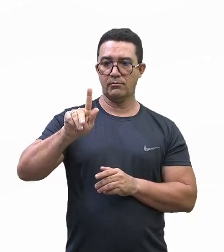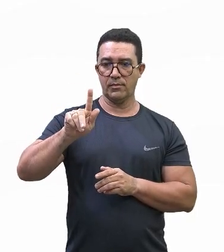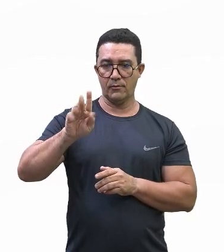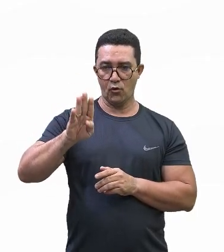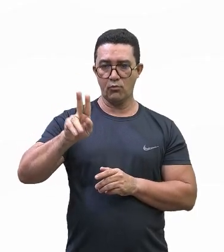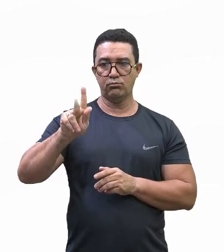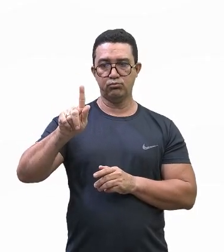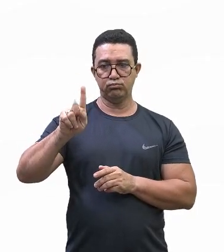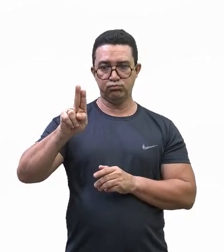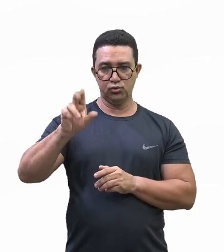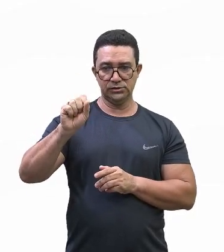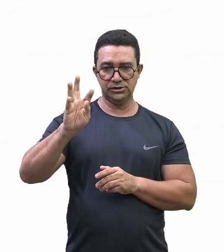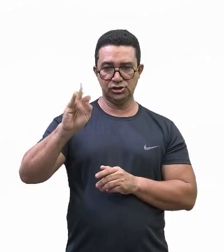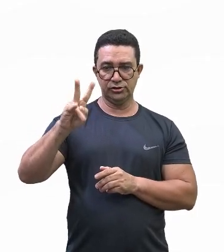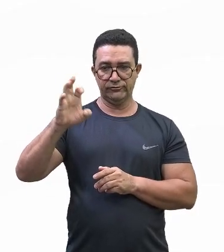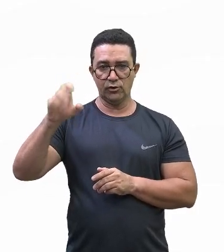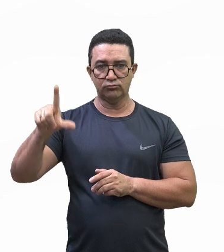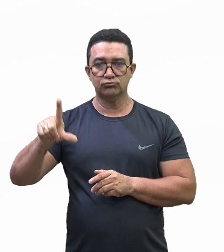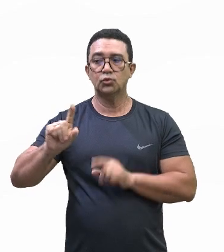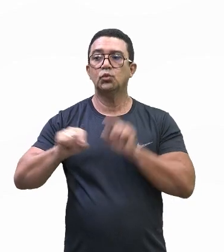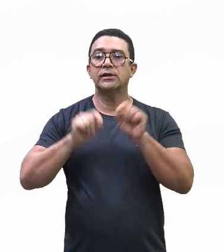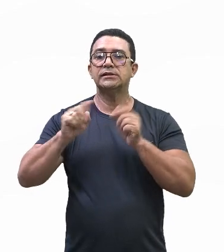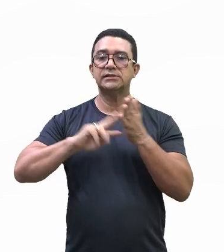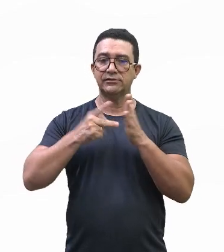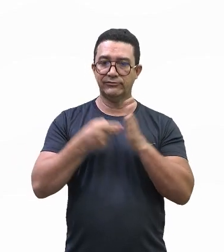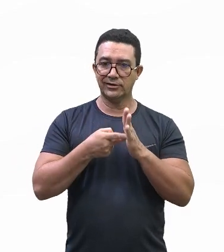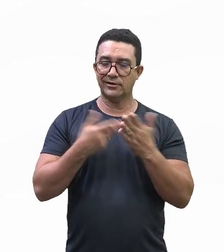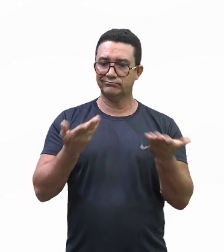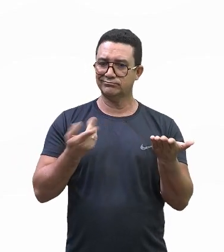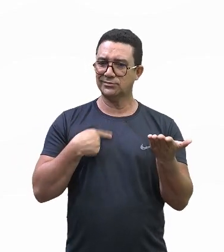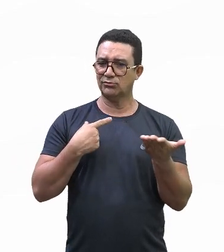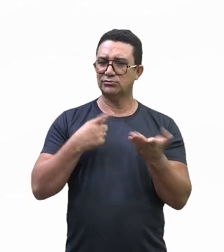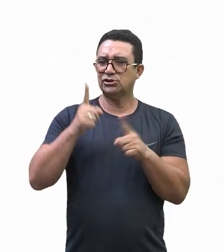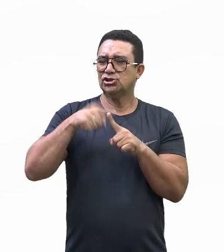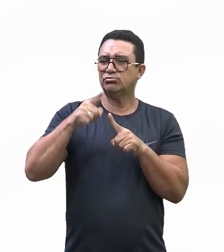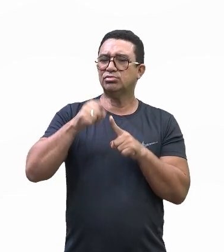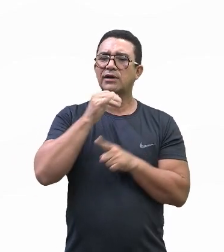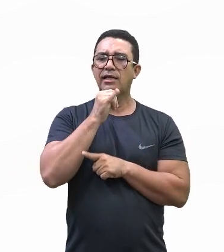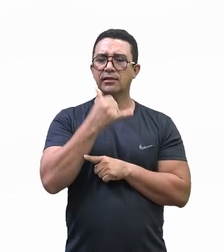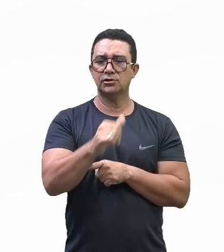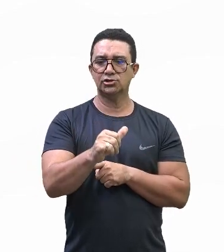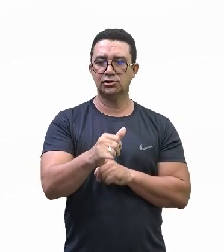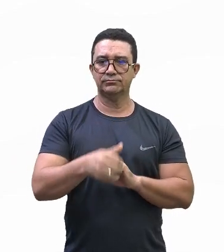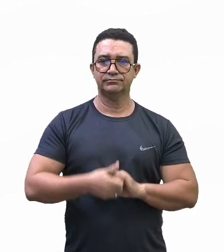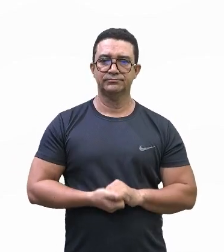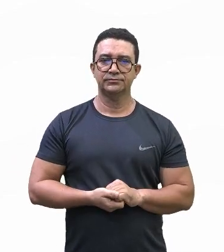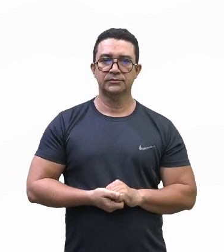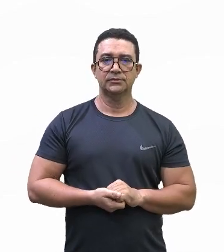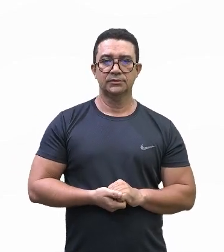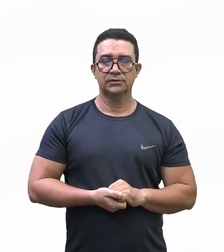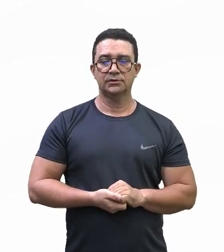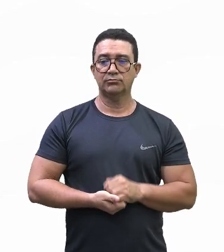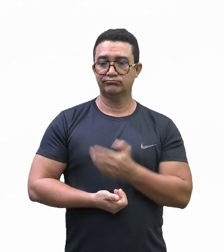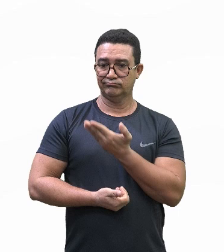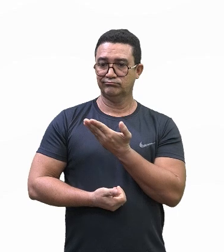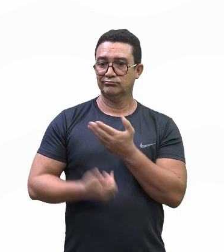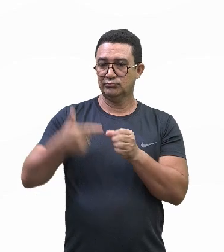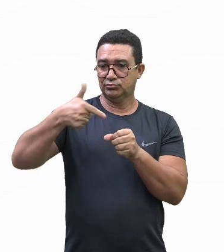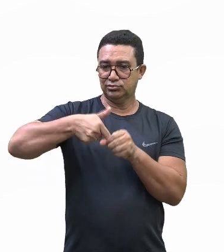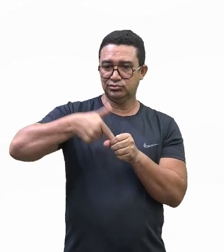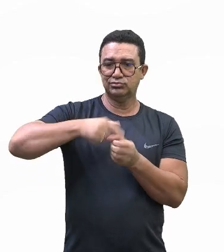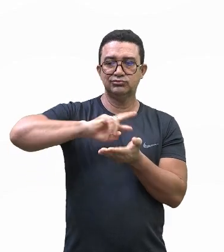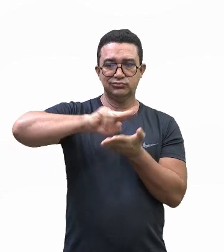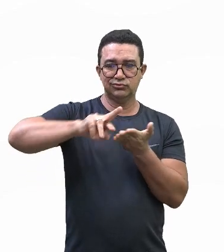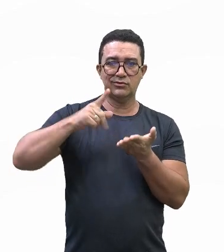Então, gente, um combustível nada mais é do que algo que gera energia, tá? Então, os combustíveis são